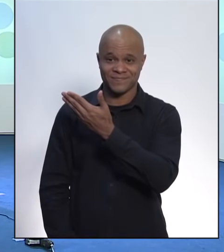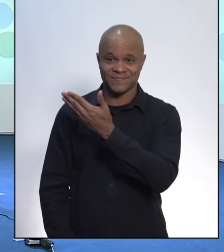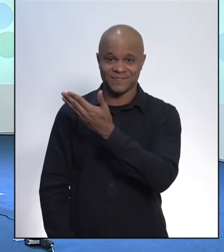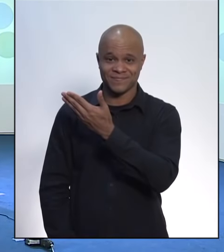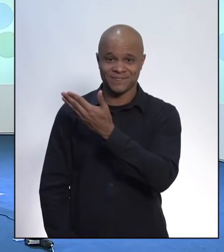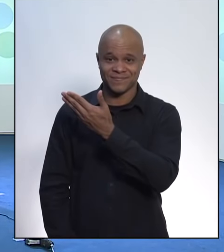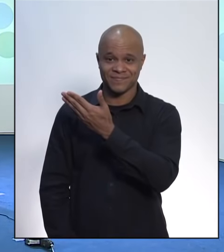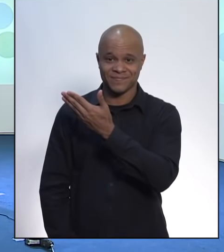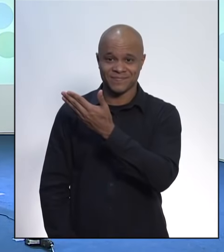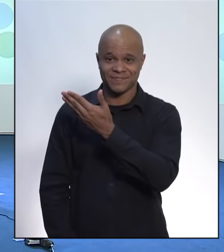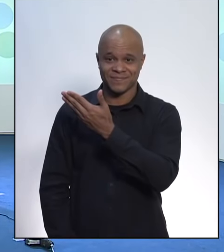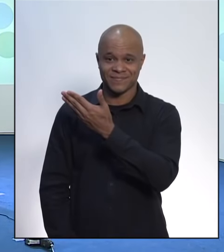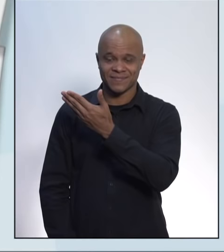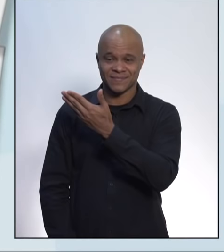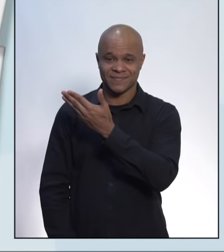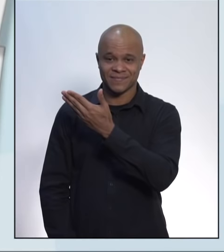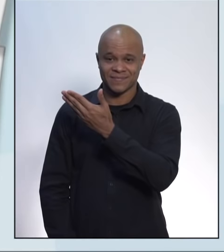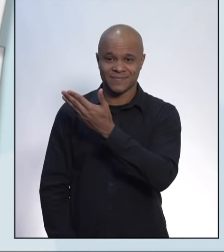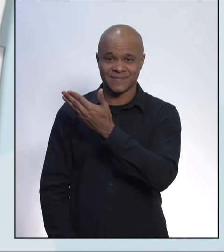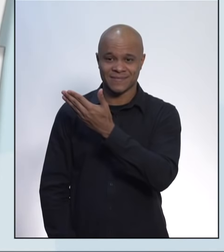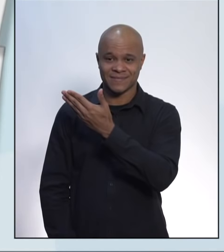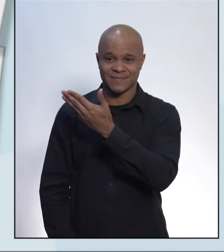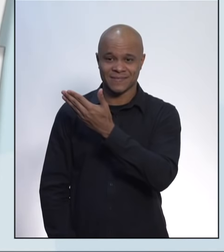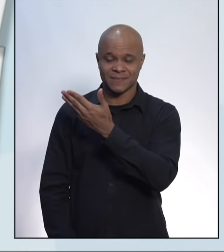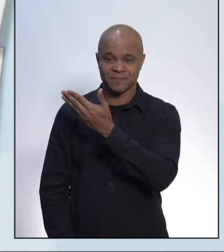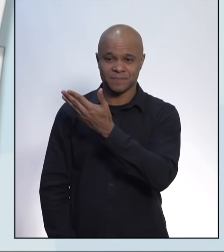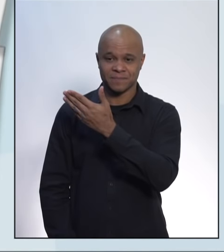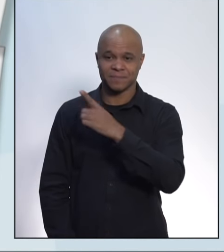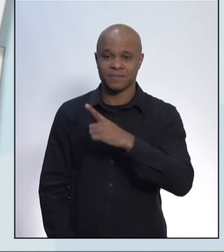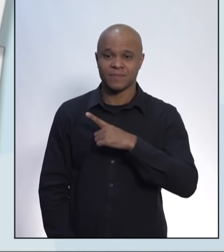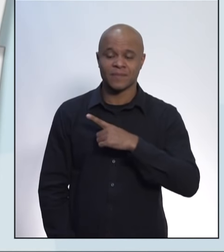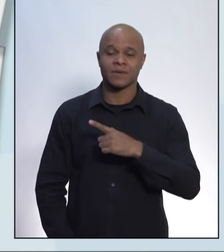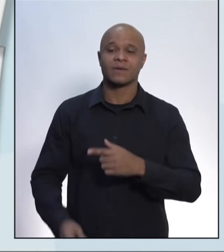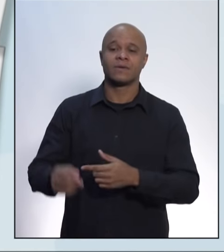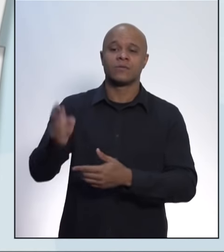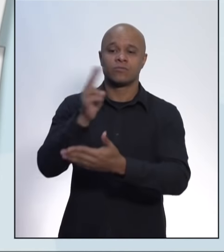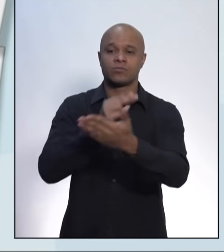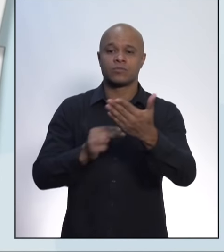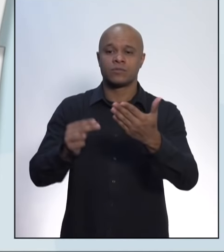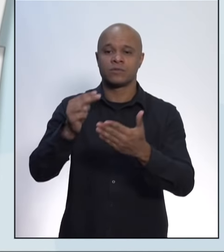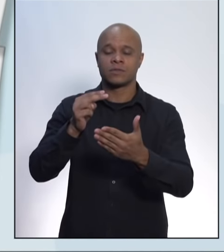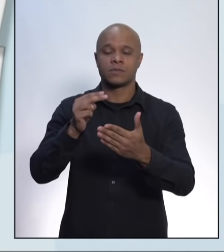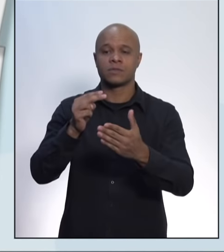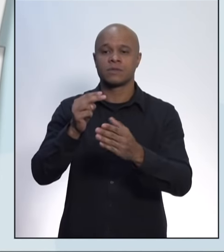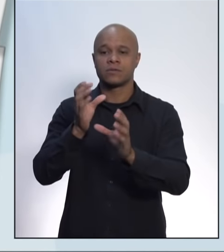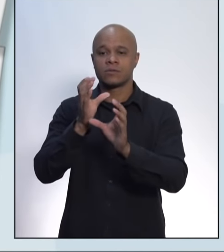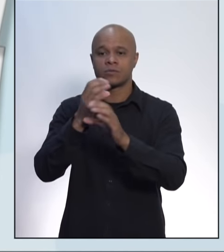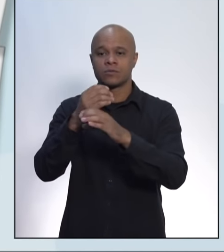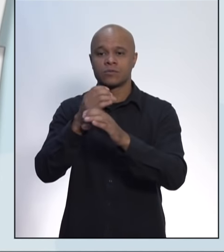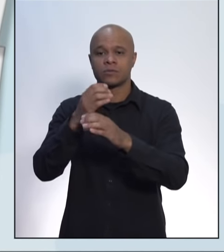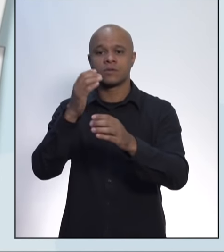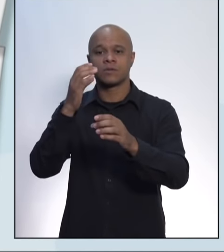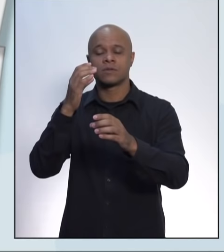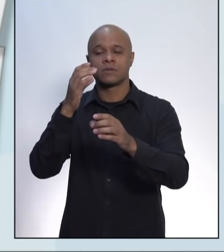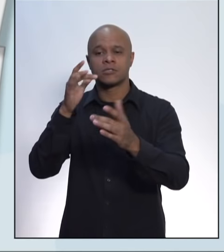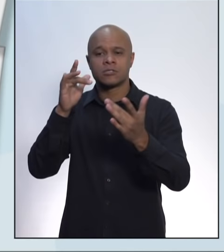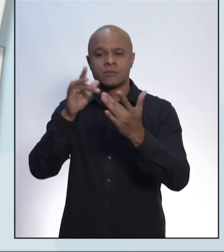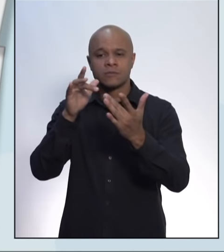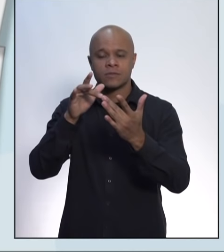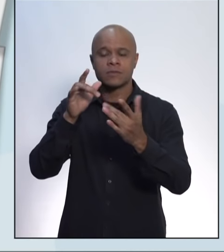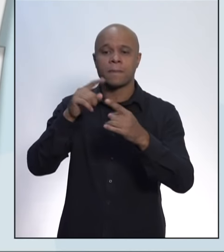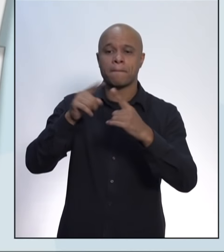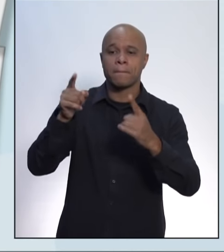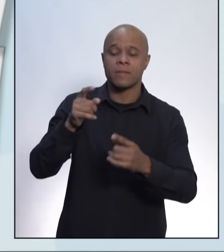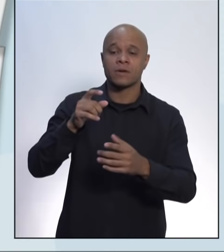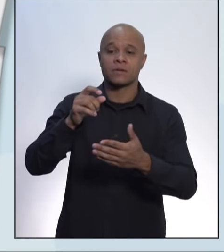e a gente tem aí algumas imagens que estão relacionadas a ciências em inglês lembram a